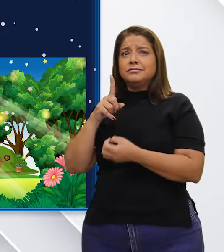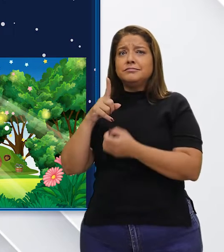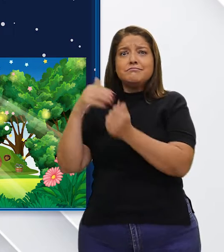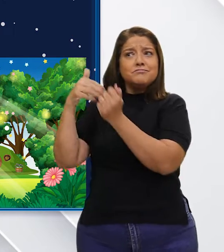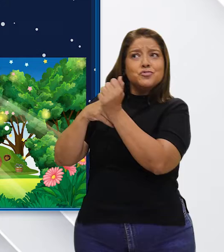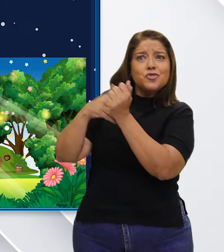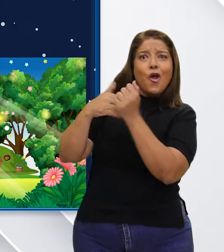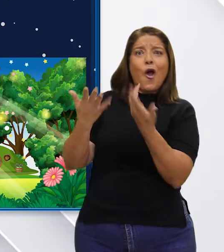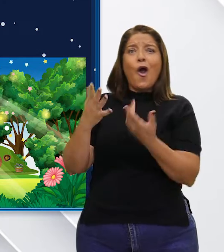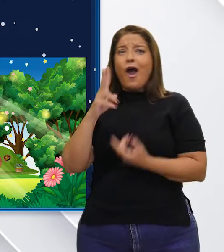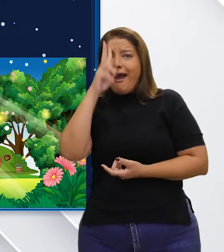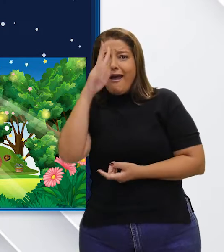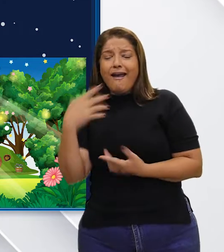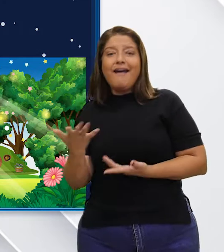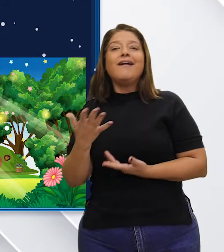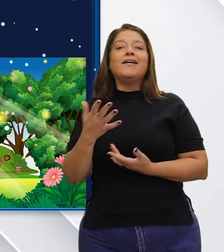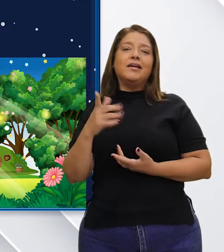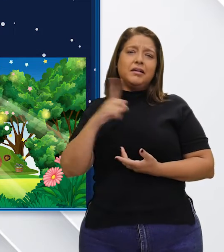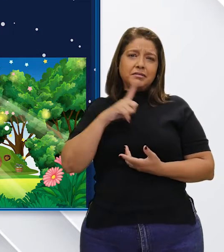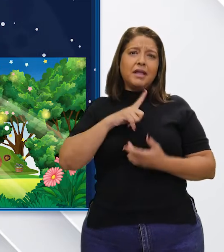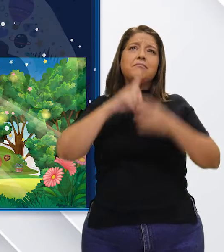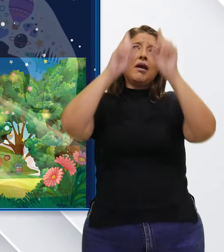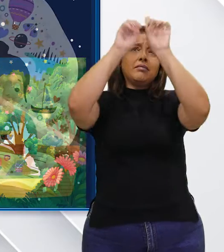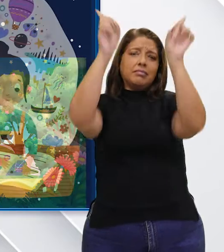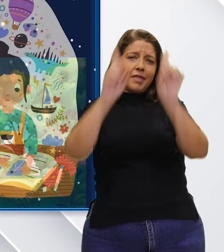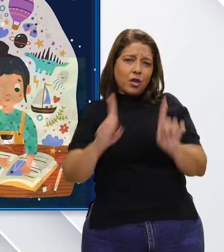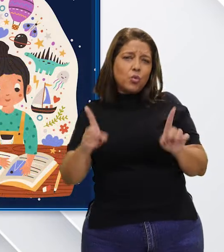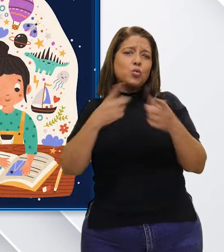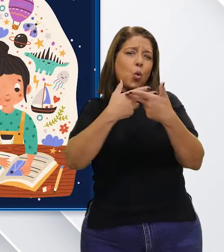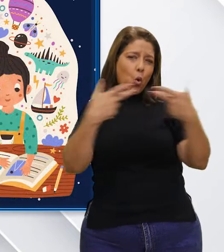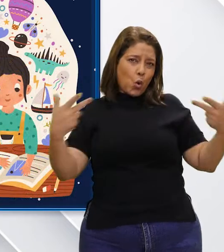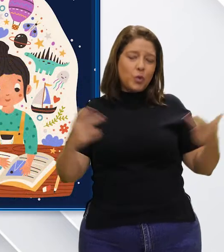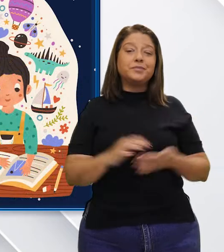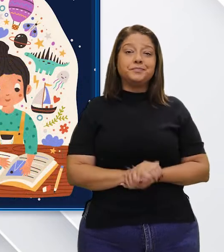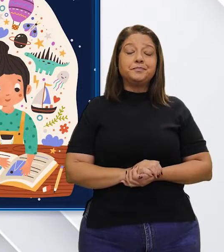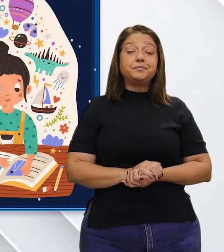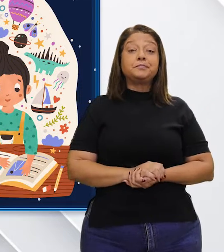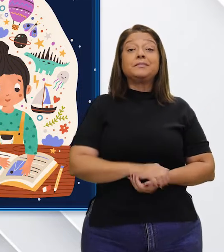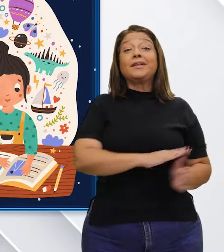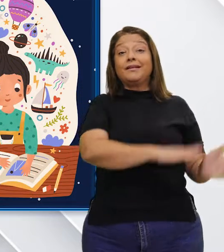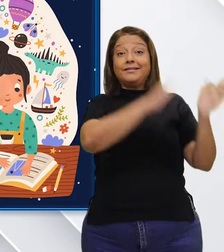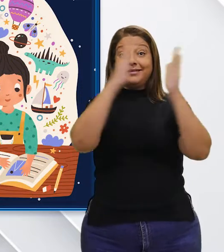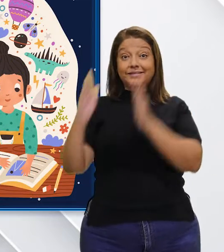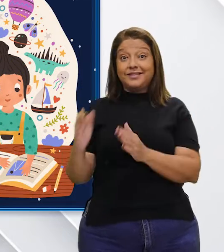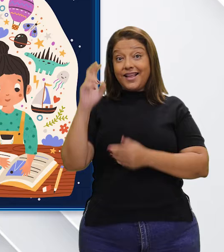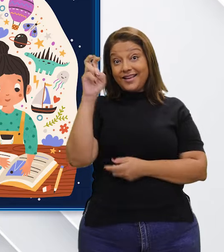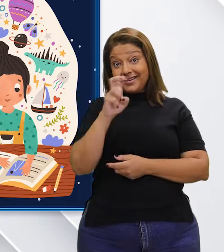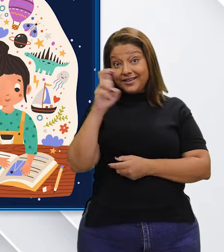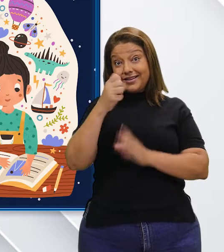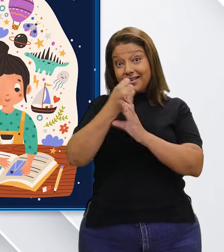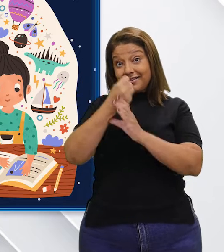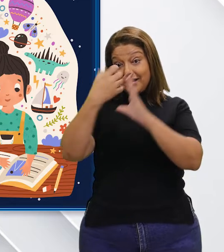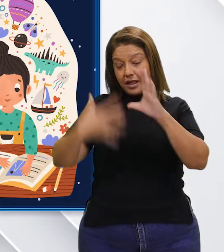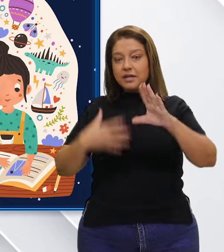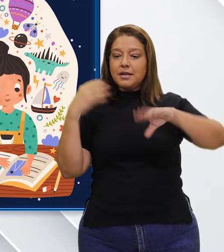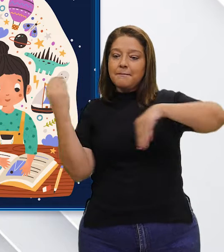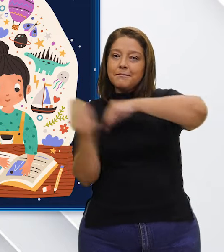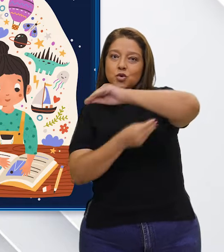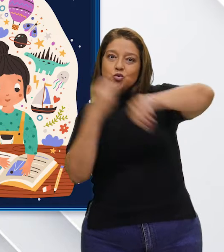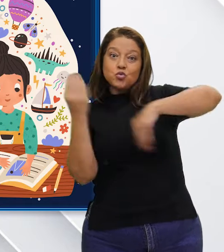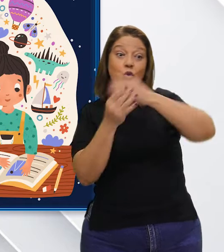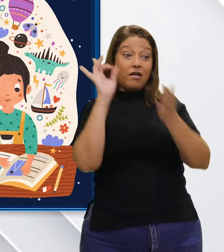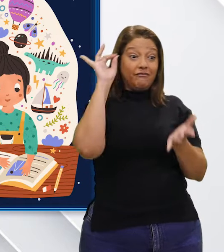misteriosa ou até mesmo o próprio mundo dos deuses. A quinta característica é a mistura